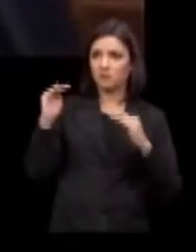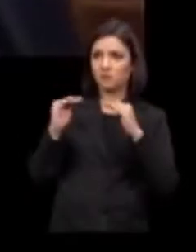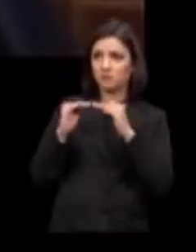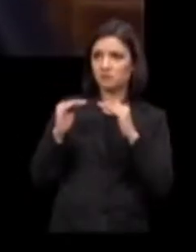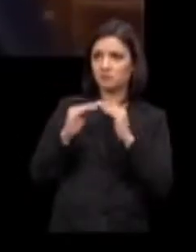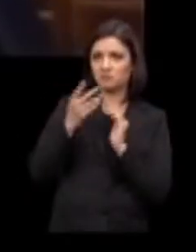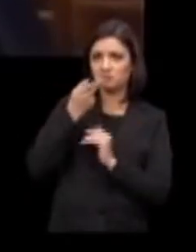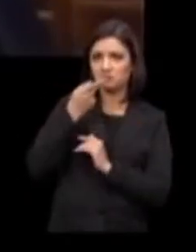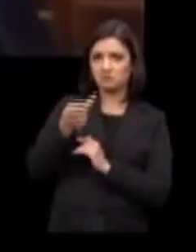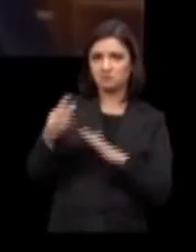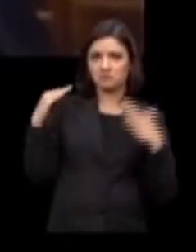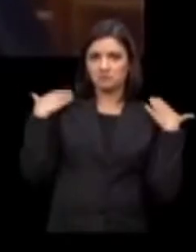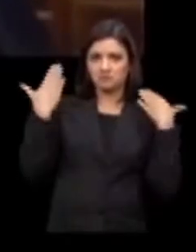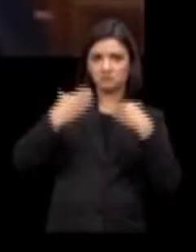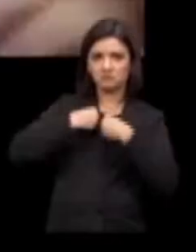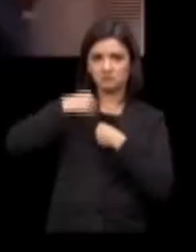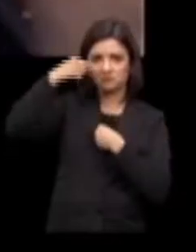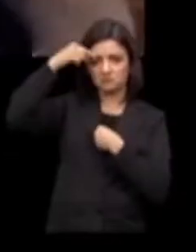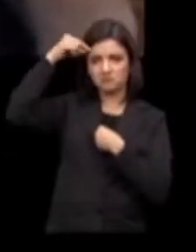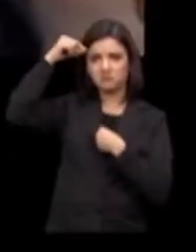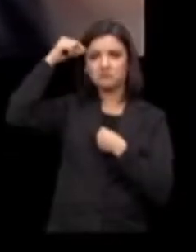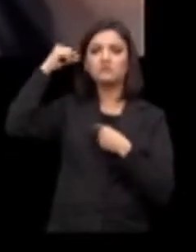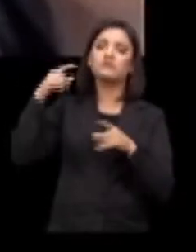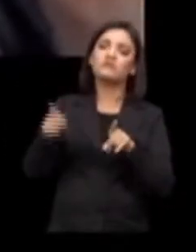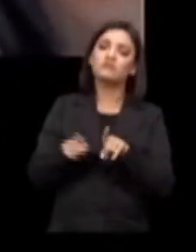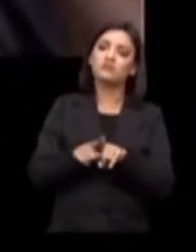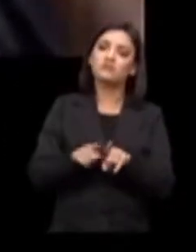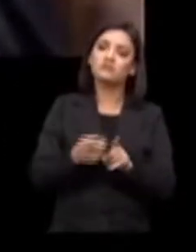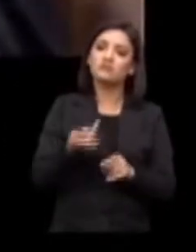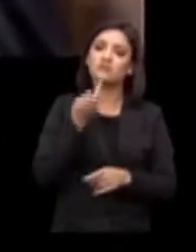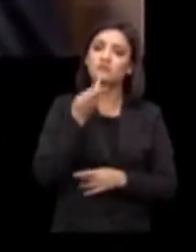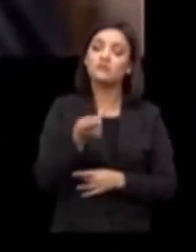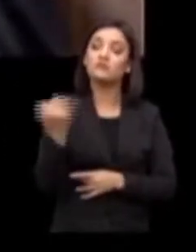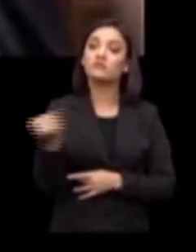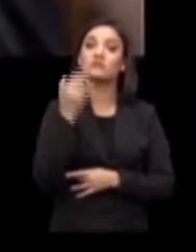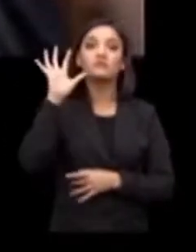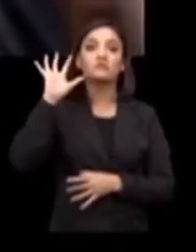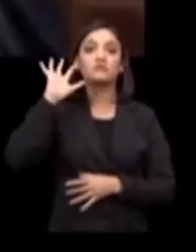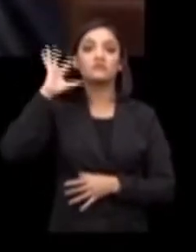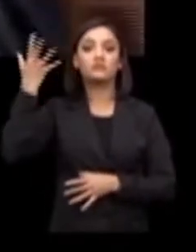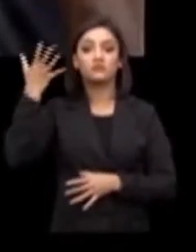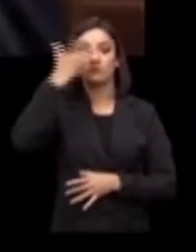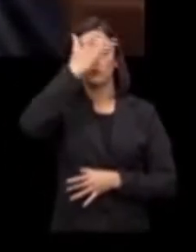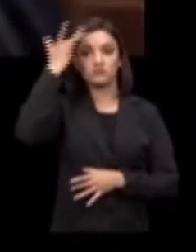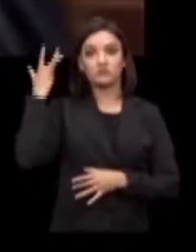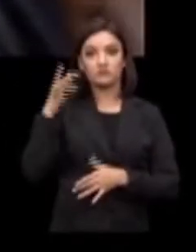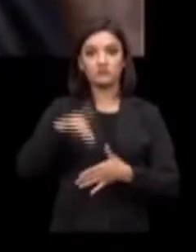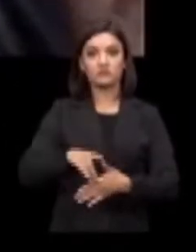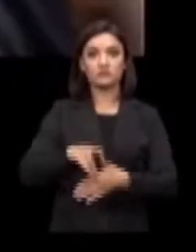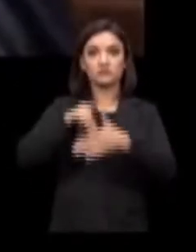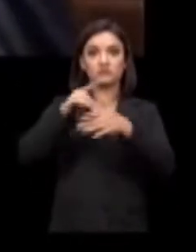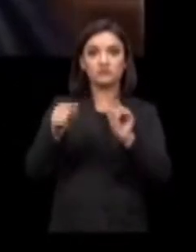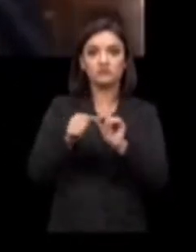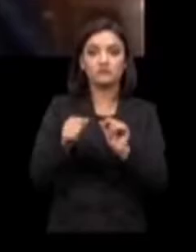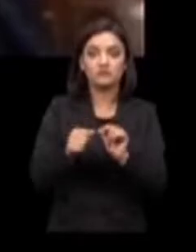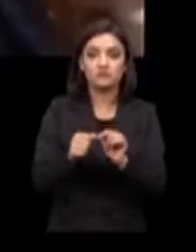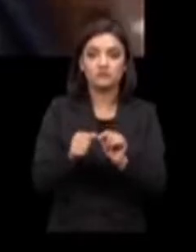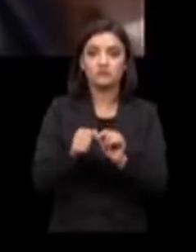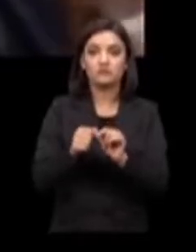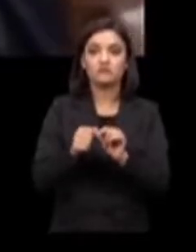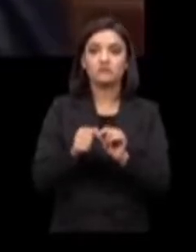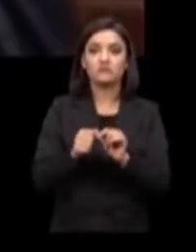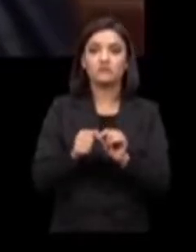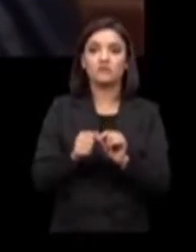Quero ressaltar, presidente, também a importância das decisões tomadas pelos gestores durante a pandemia se fiarem ao máximo